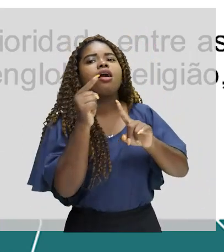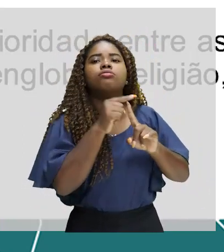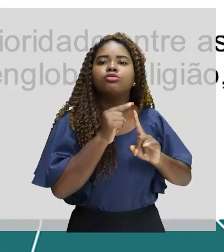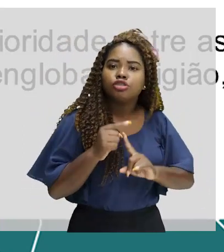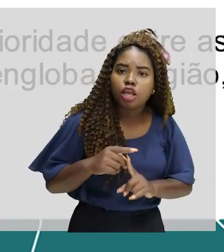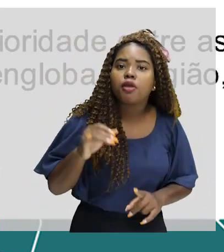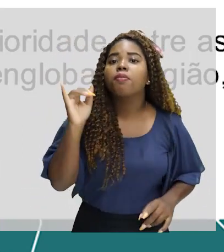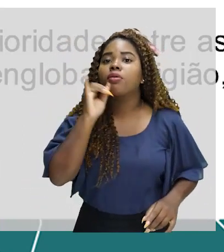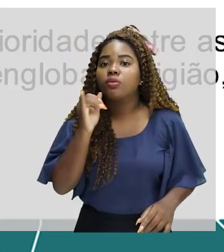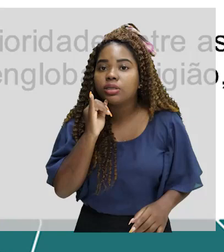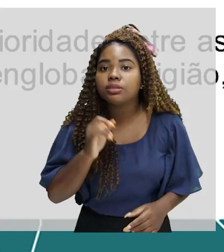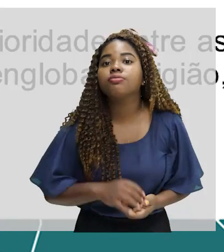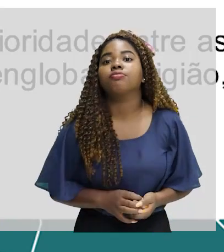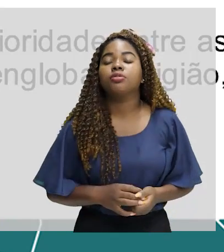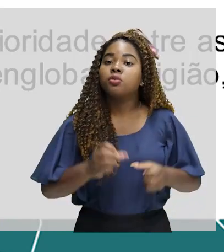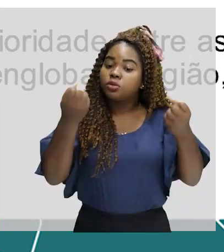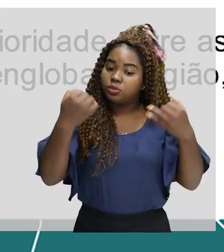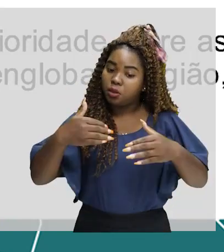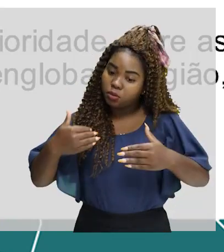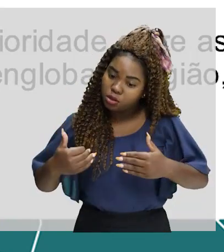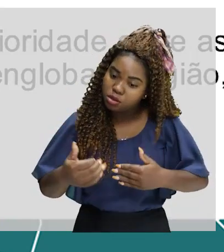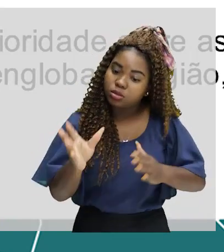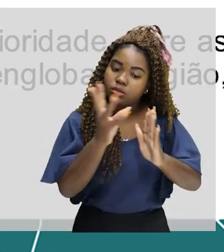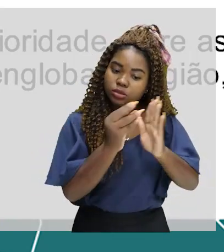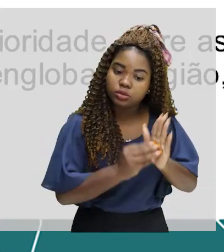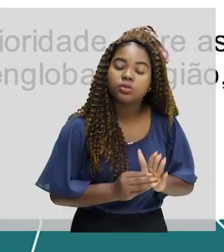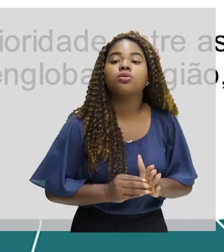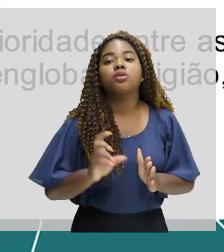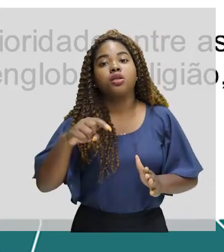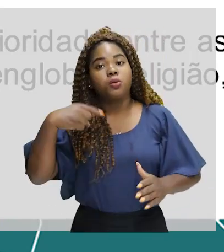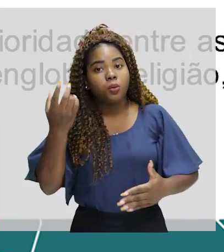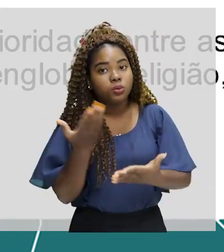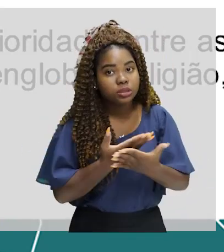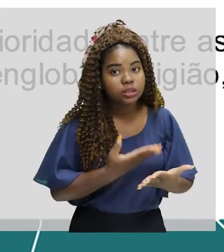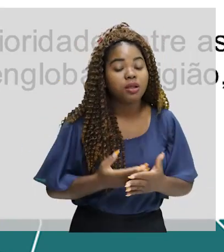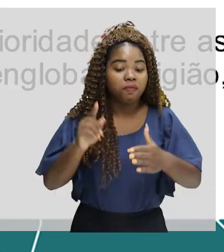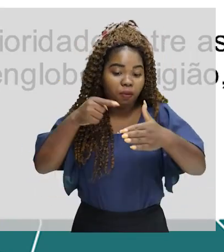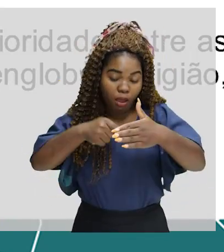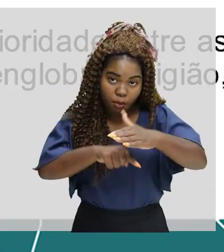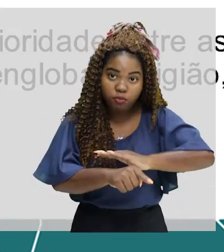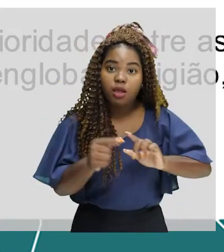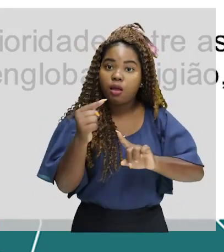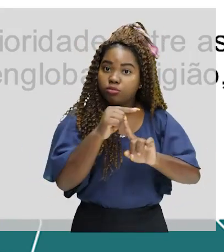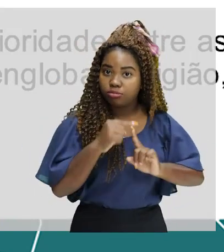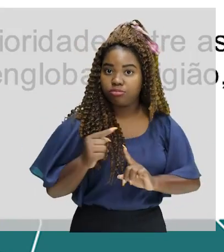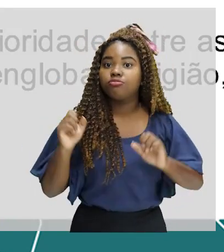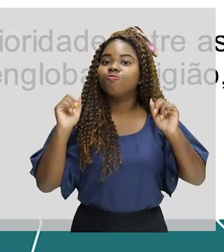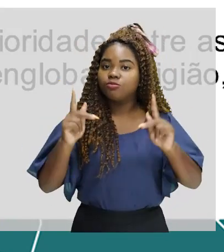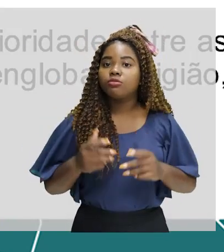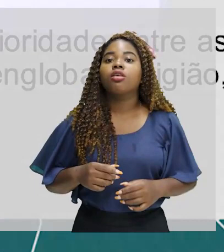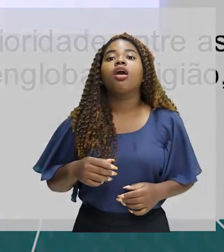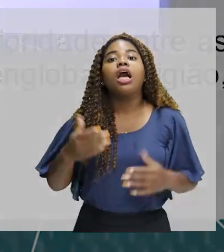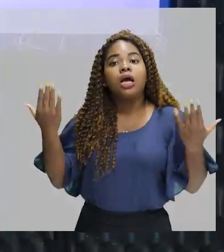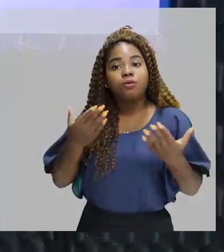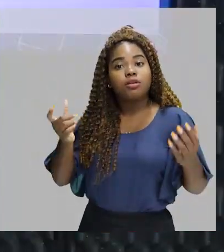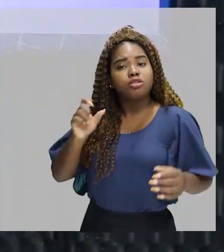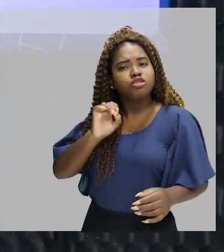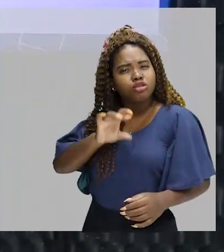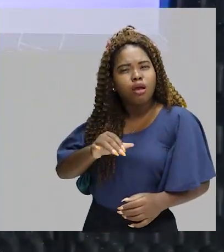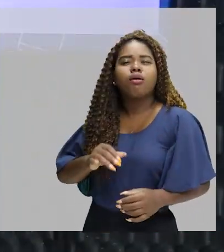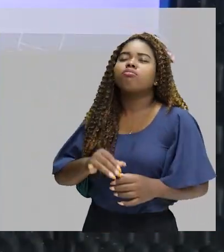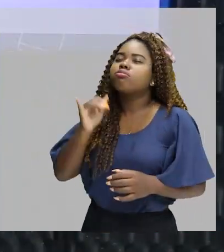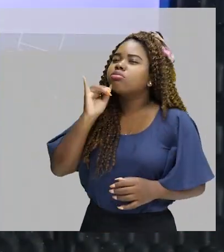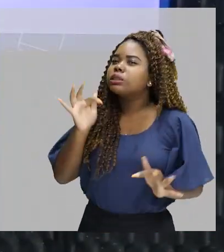nas próximas aulas, a gente vai aprofundando esses tipos de racismo. Aqui é só para citar exemplo, ok? Olha